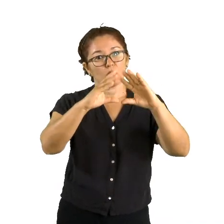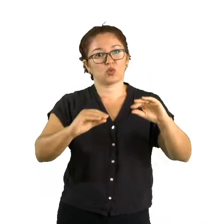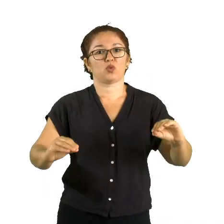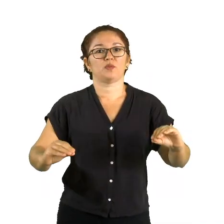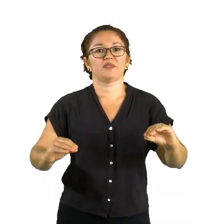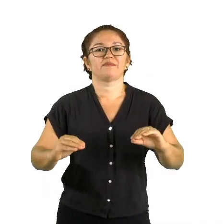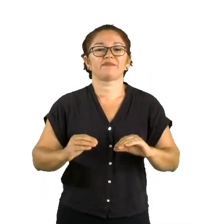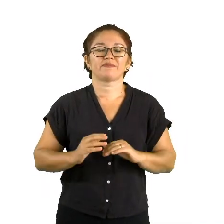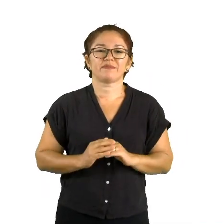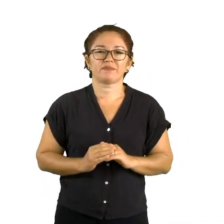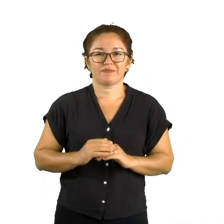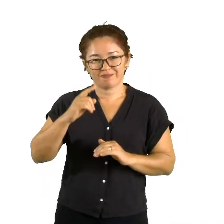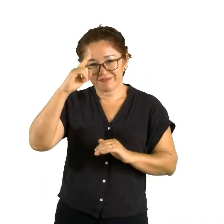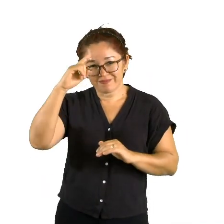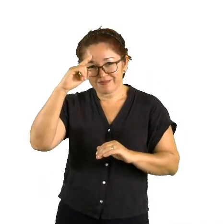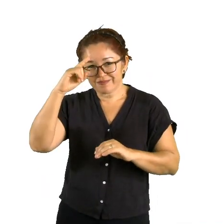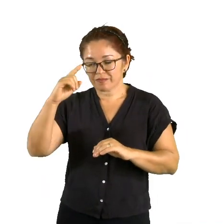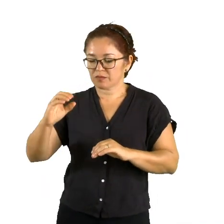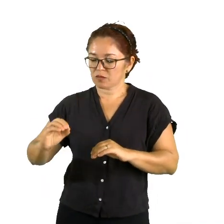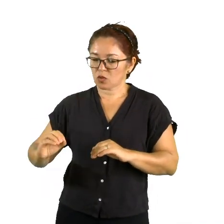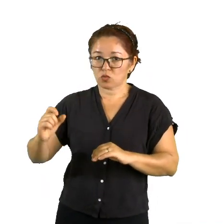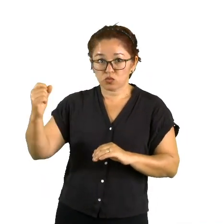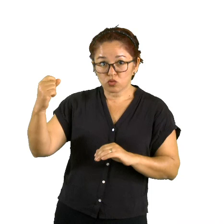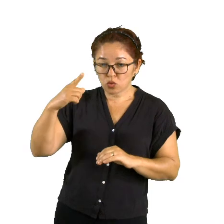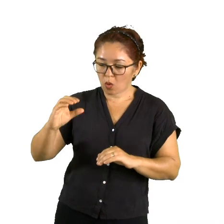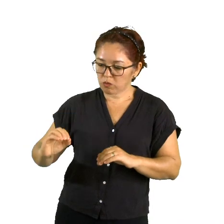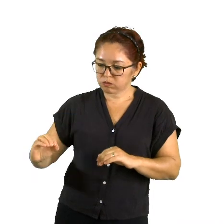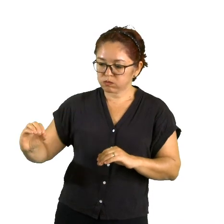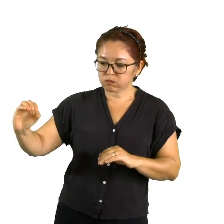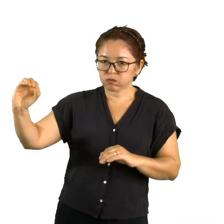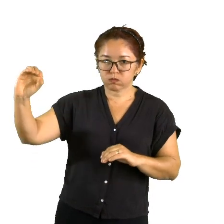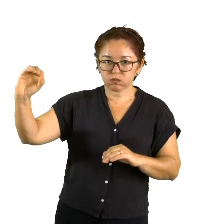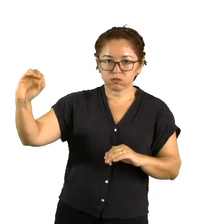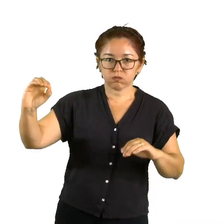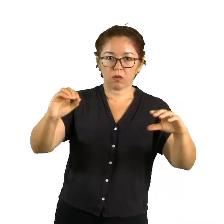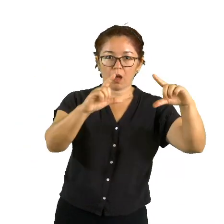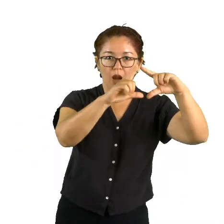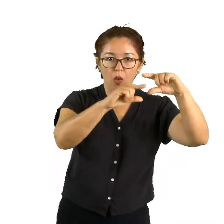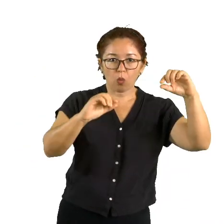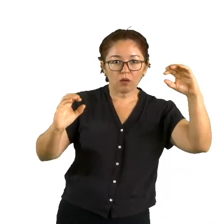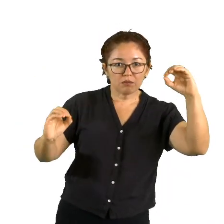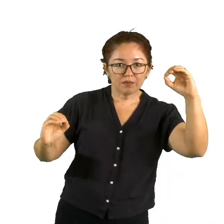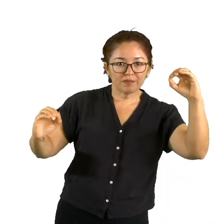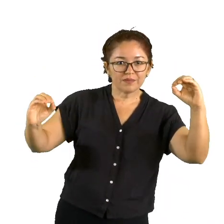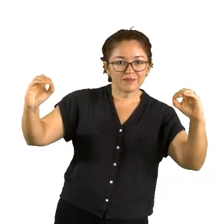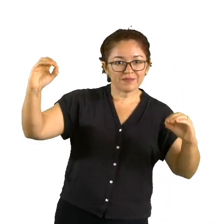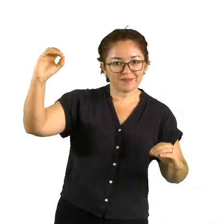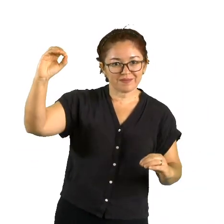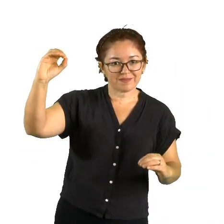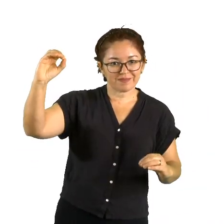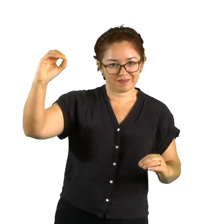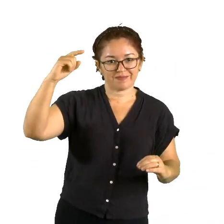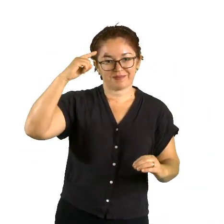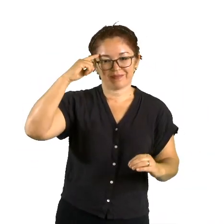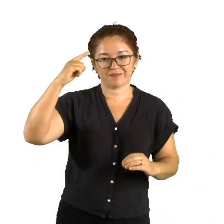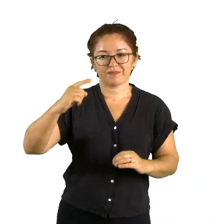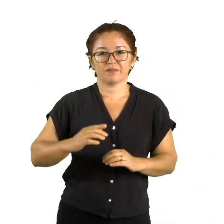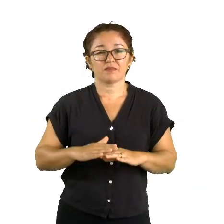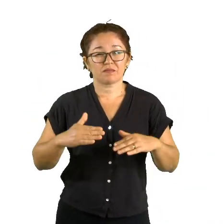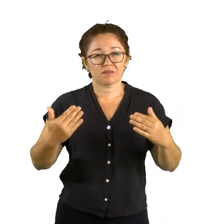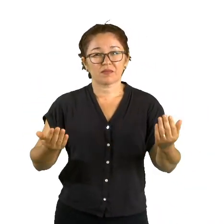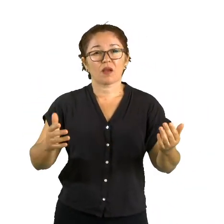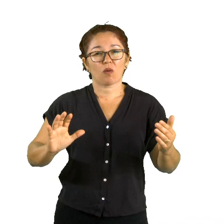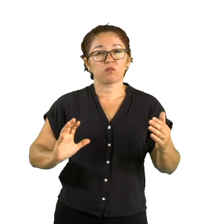lado. Nessa fase, então, da Lua cheia, é que pode acontecer os eclipses lunares, ou